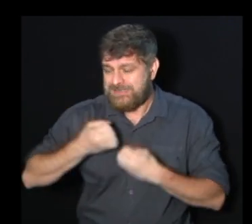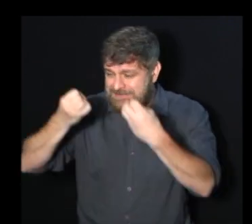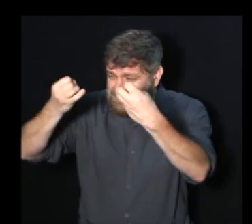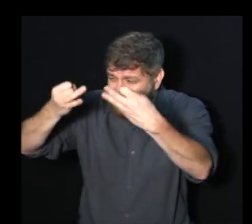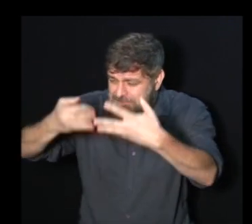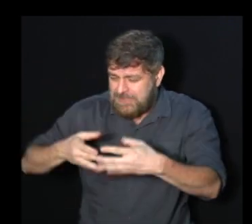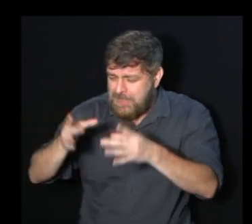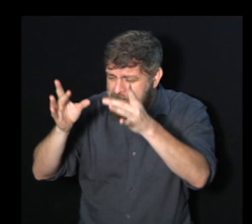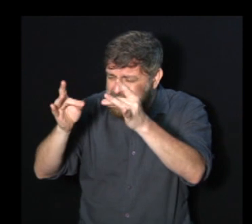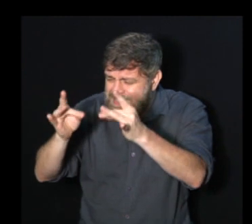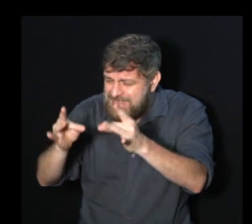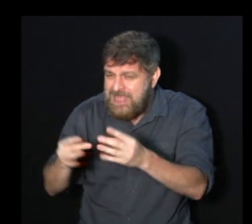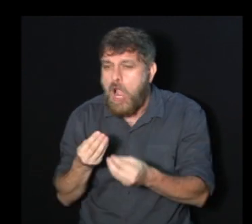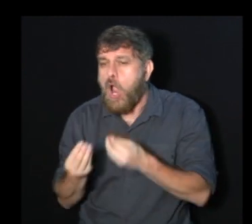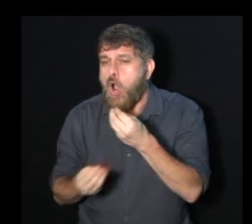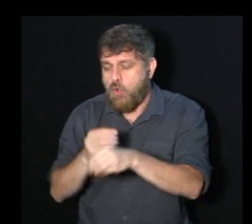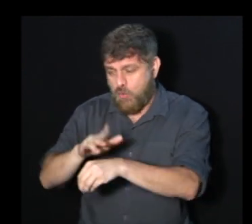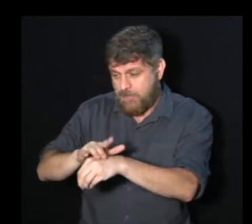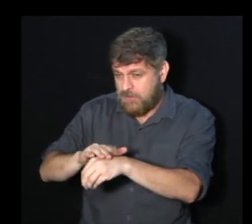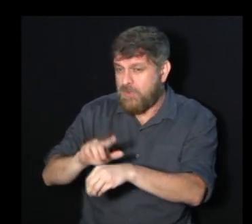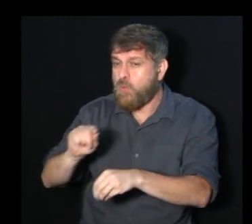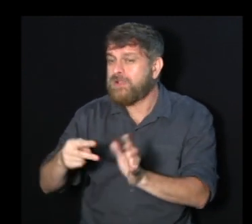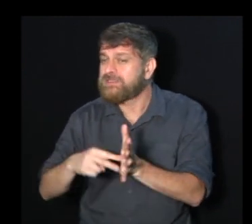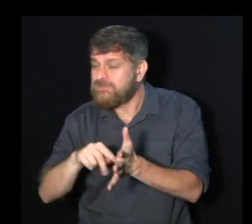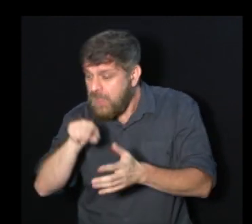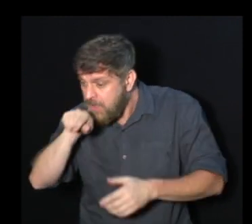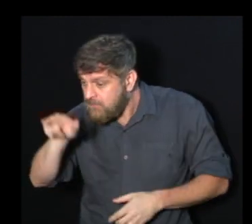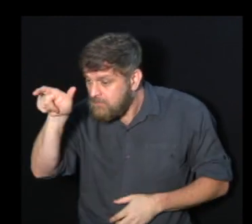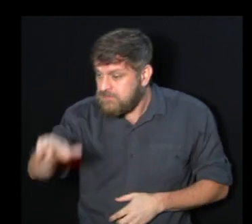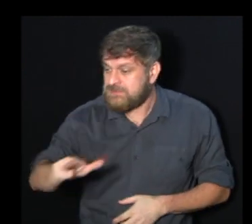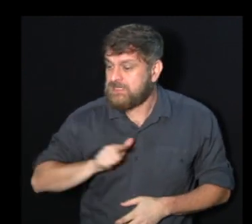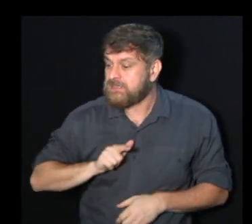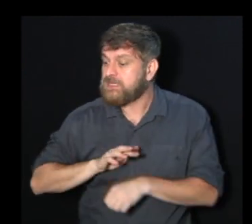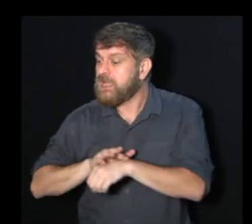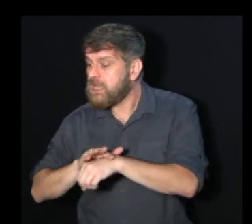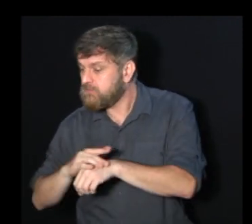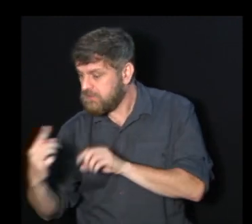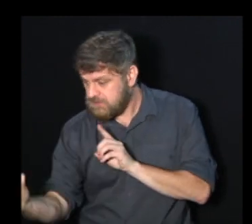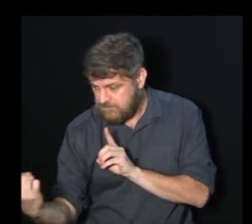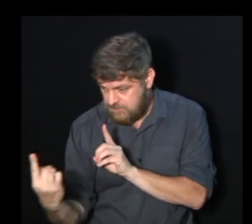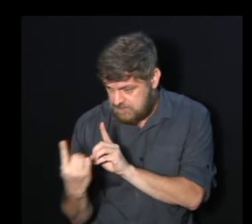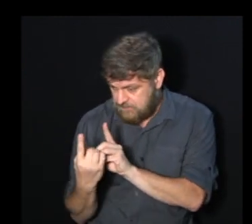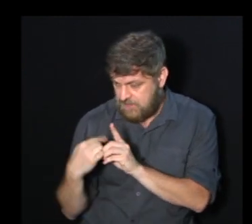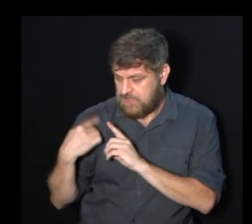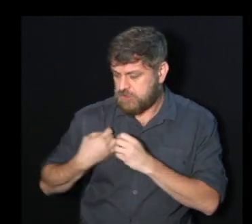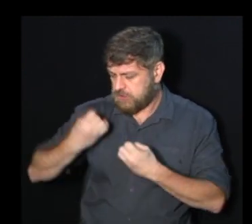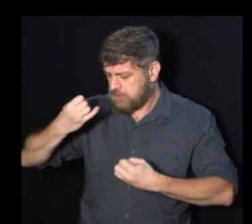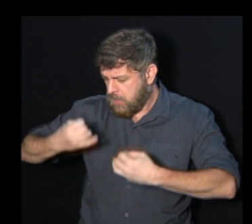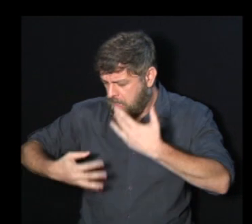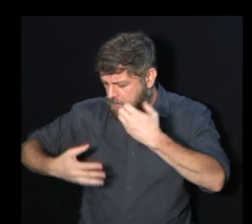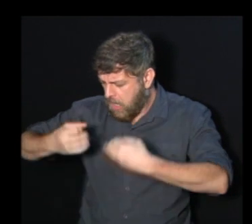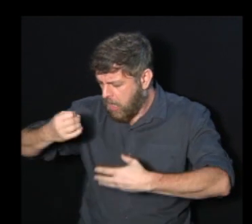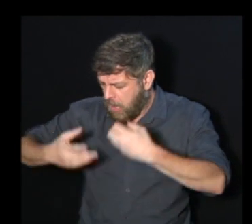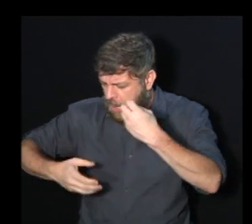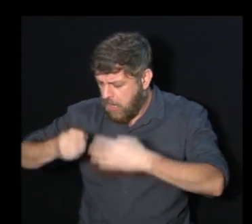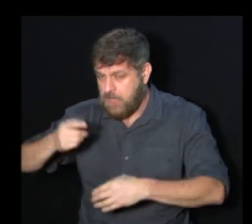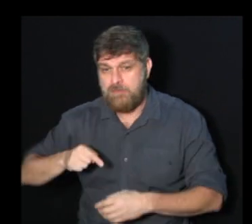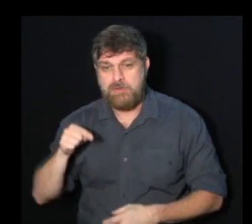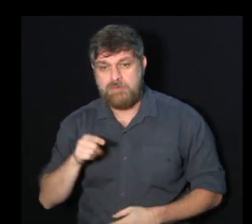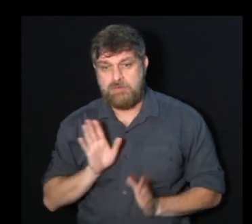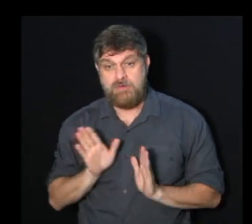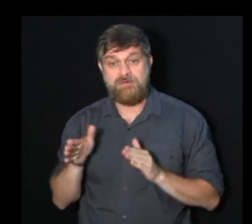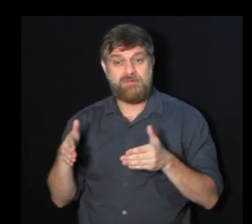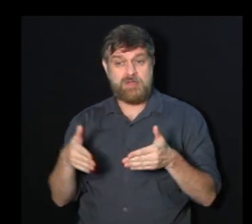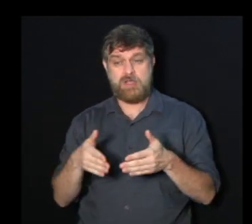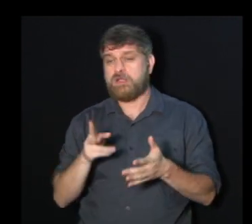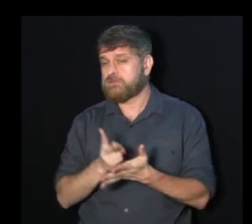para ele um pouco sobre a patologia, o qual eles vieram nos procurar. Aqui, dando ênfase